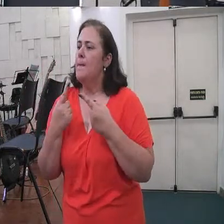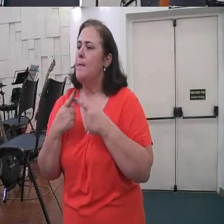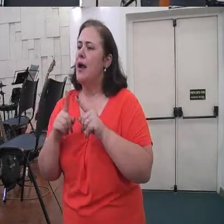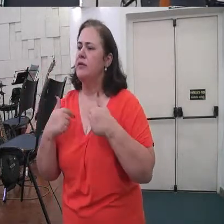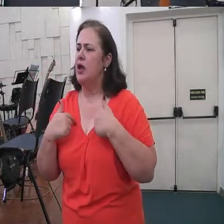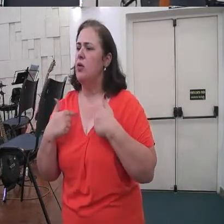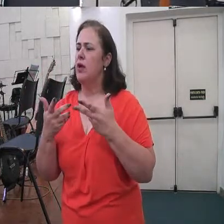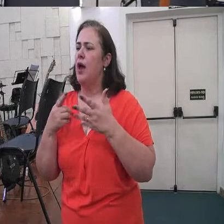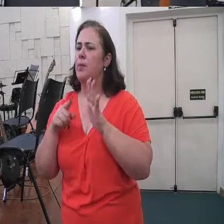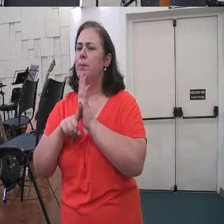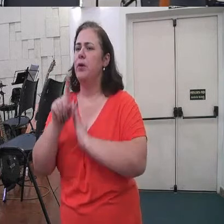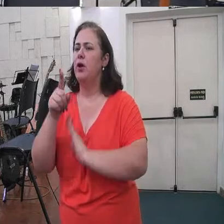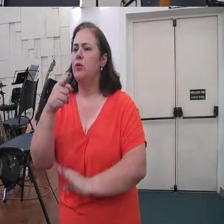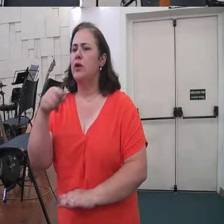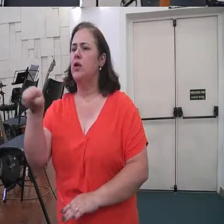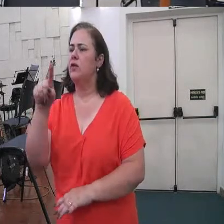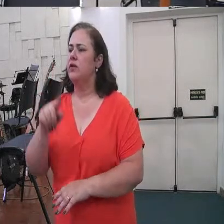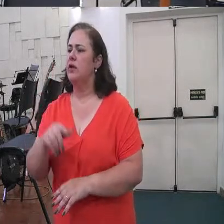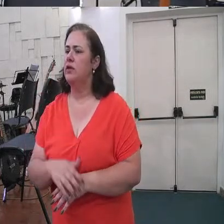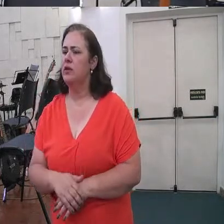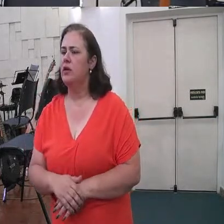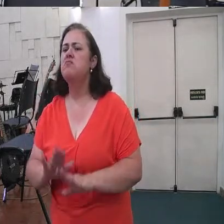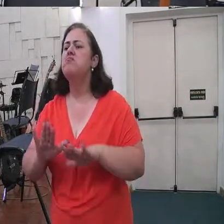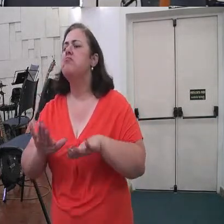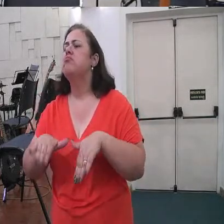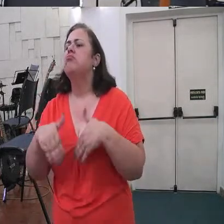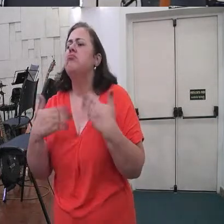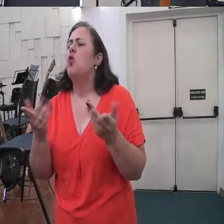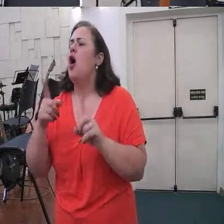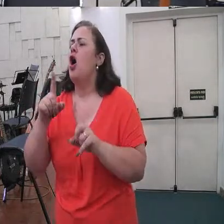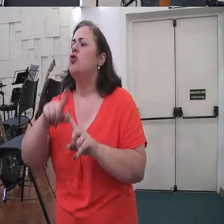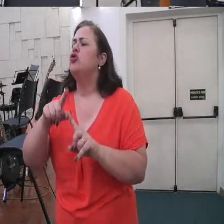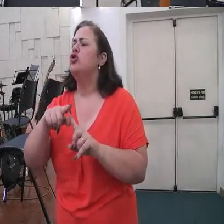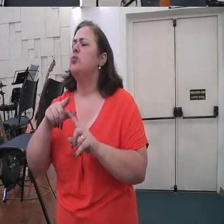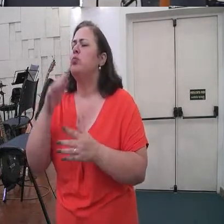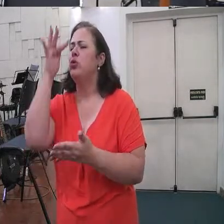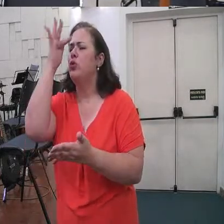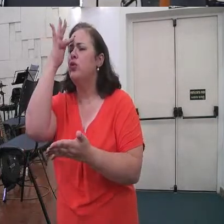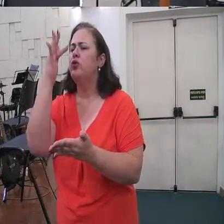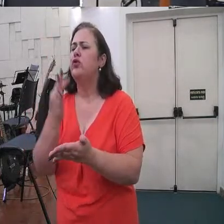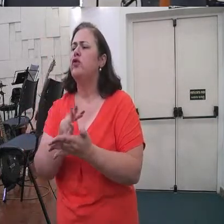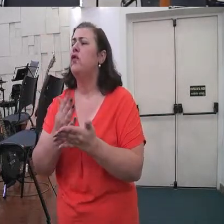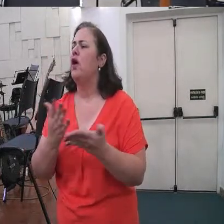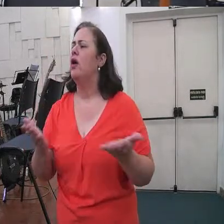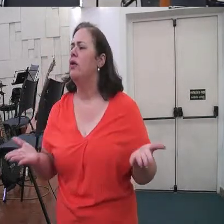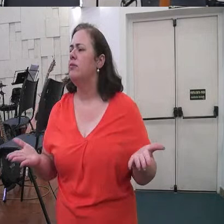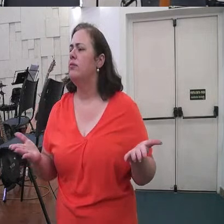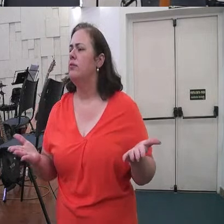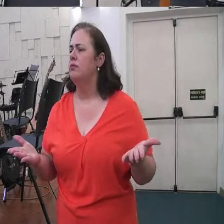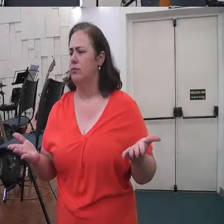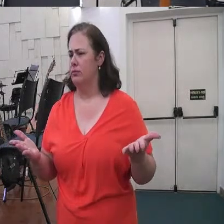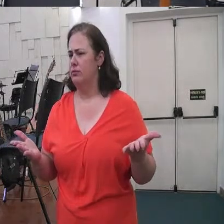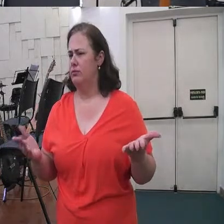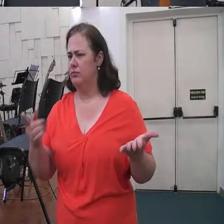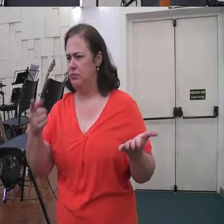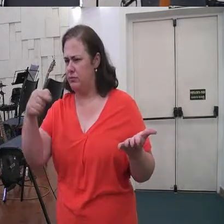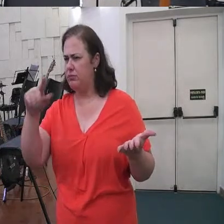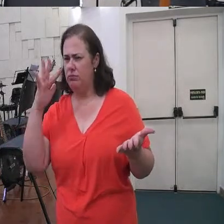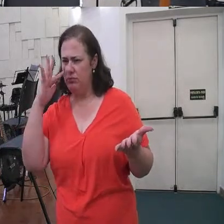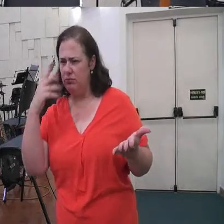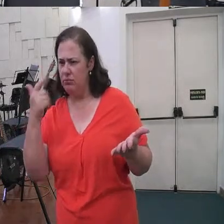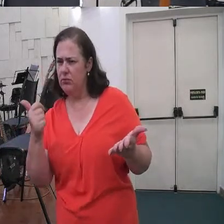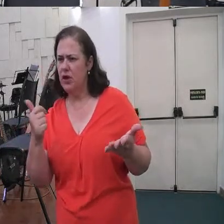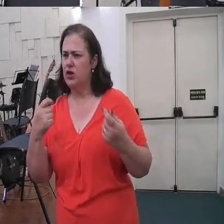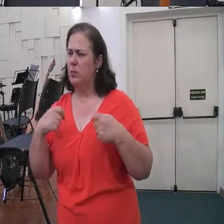fé mercantilista? Você acredita que quanto mais você oferecer para o Senhor, mais Ele vai devolver para